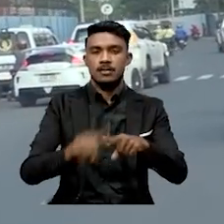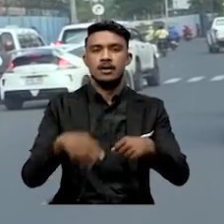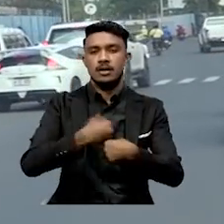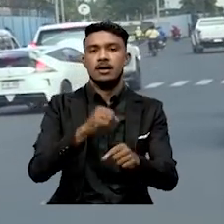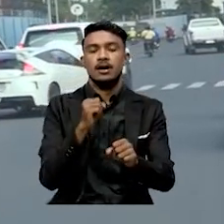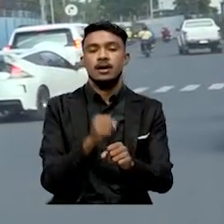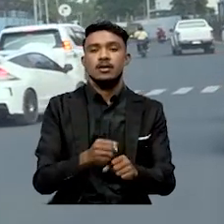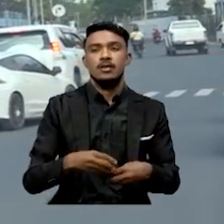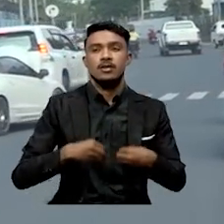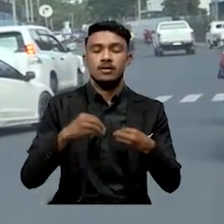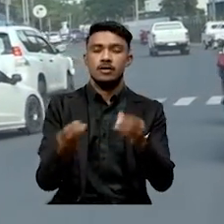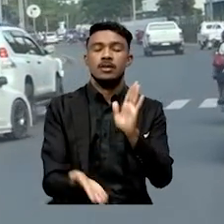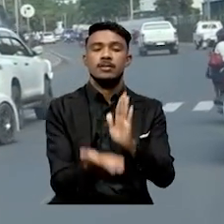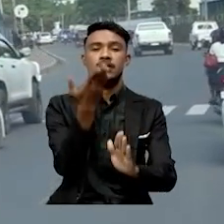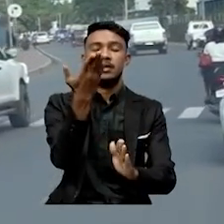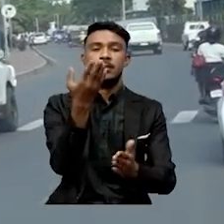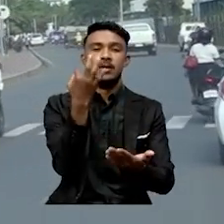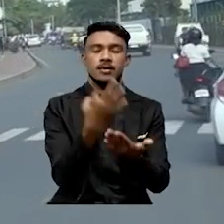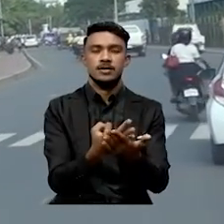especulação ba preço.